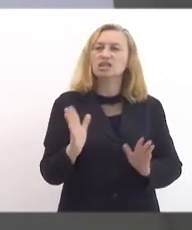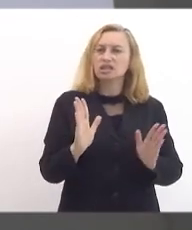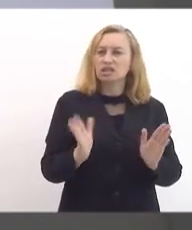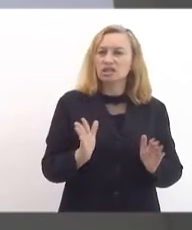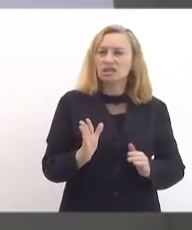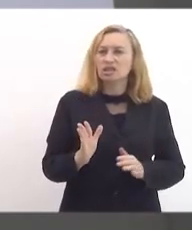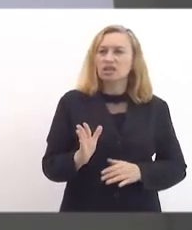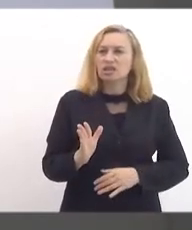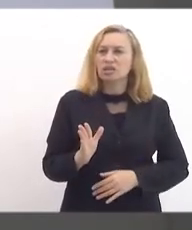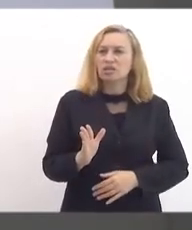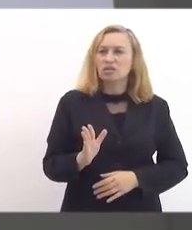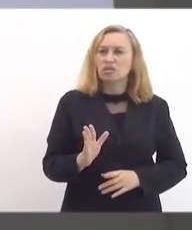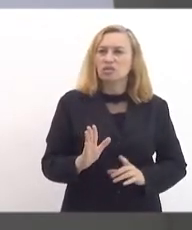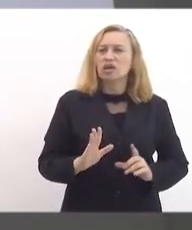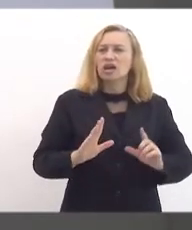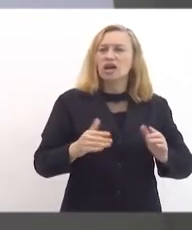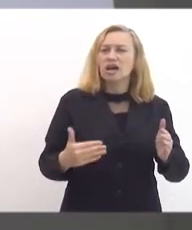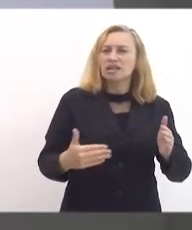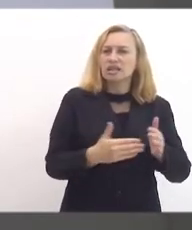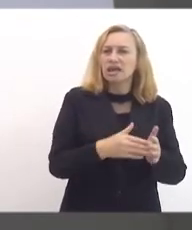até 32